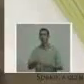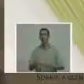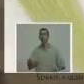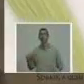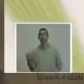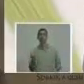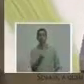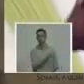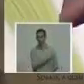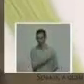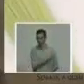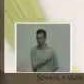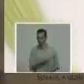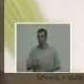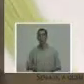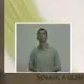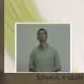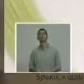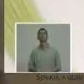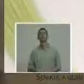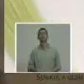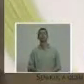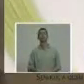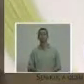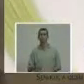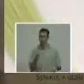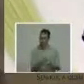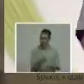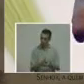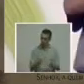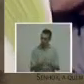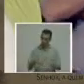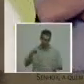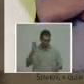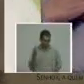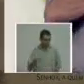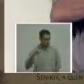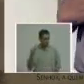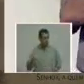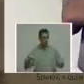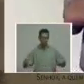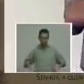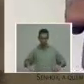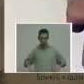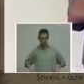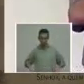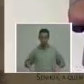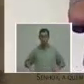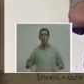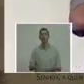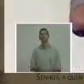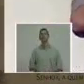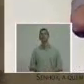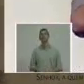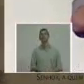coisa o fato de ter passado uma vez por uma situação difícil não é uma vacina quem teve